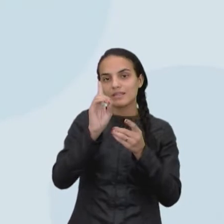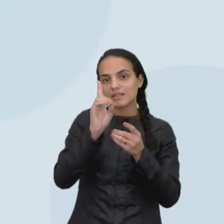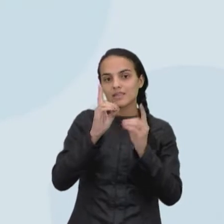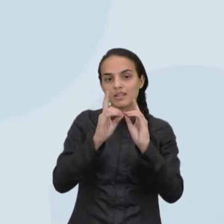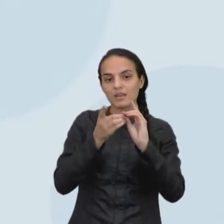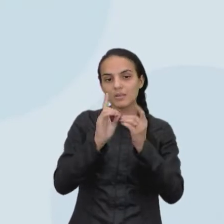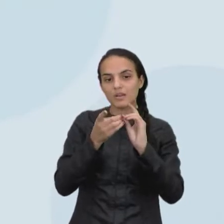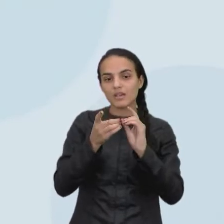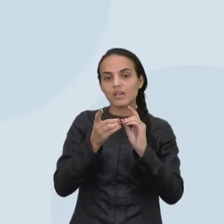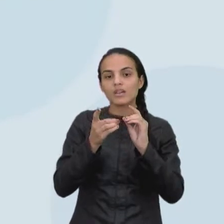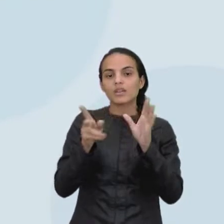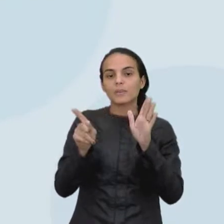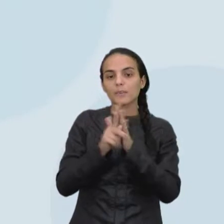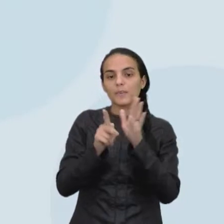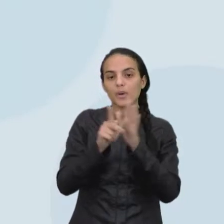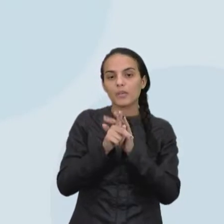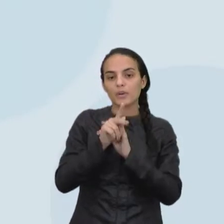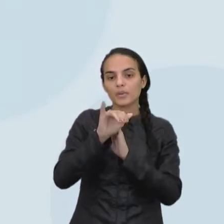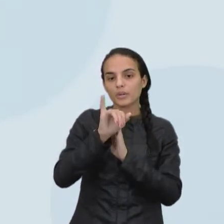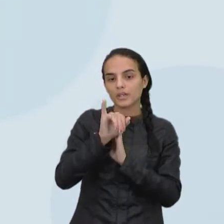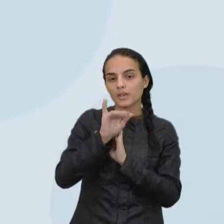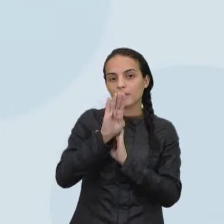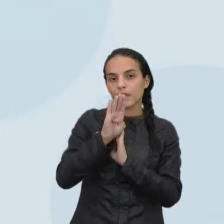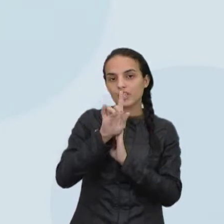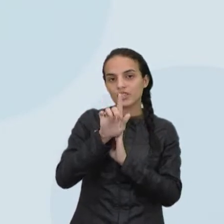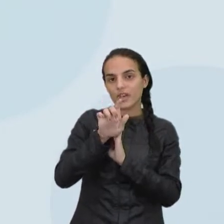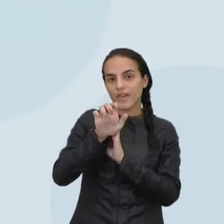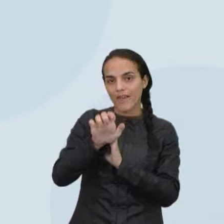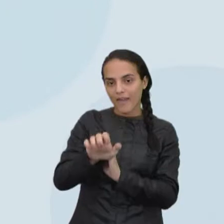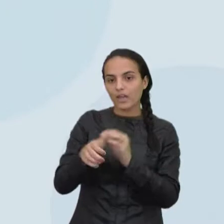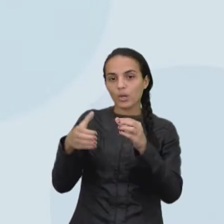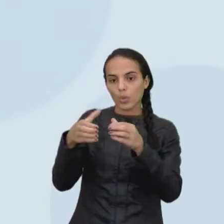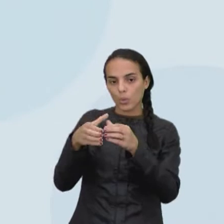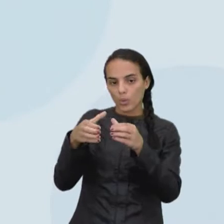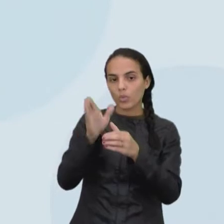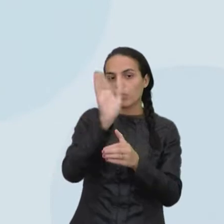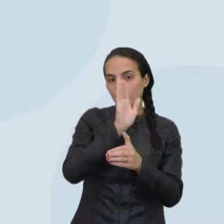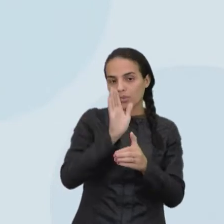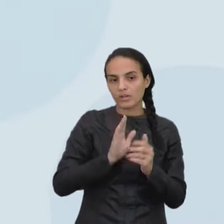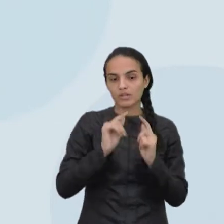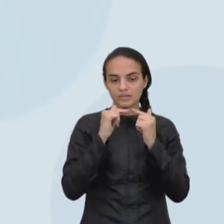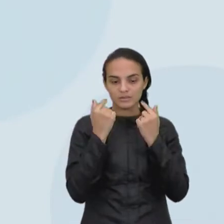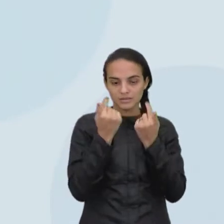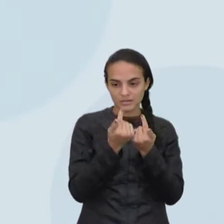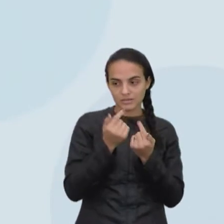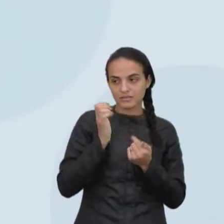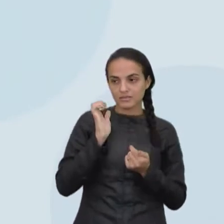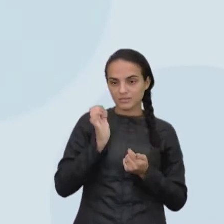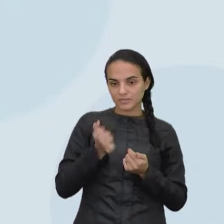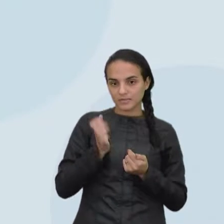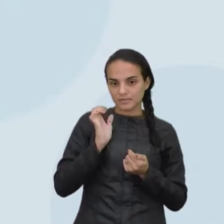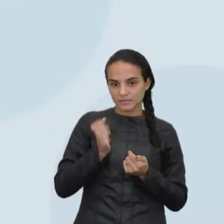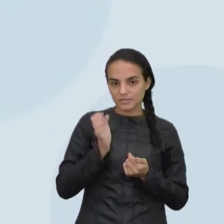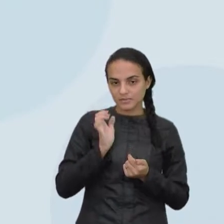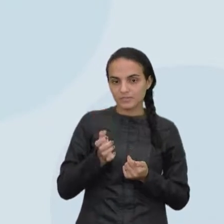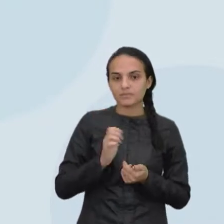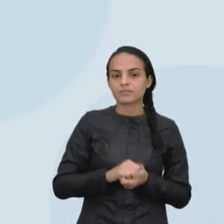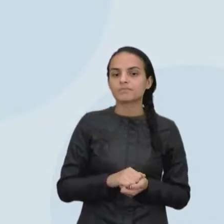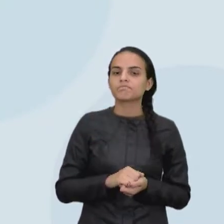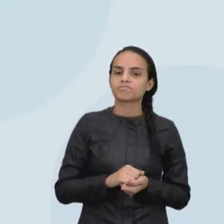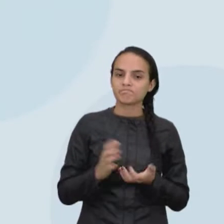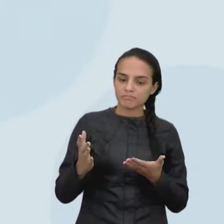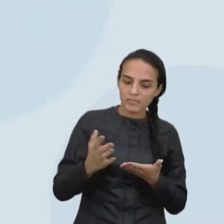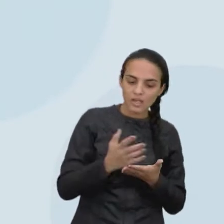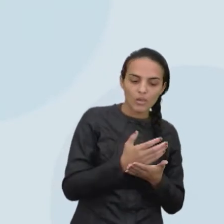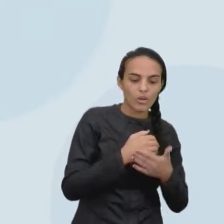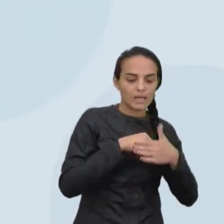pelo IBGE. Sabe o que é o IBGE? Instituto Brasileiro de Geografia e Estatística, que colhe